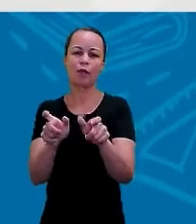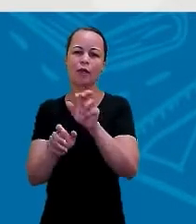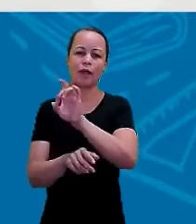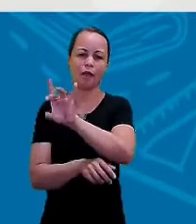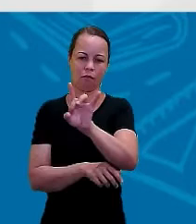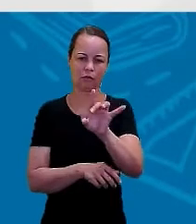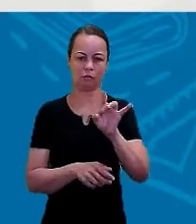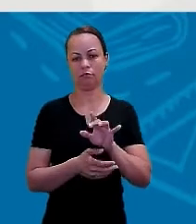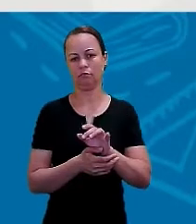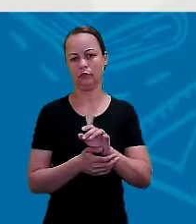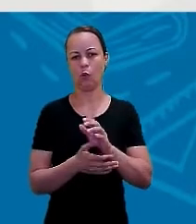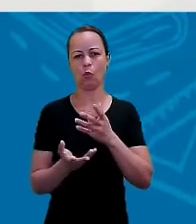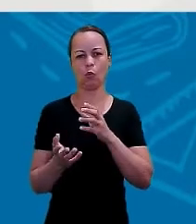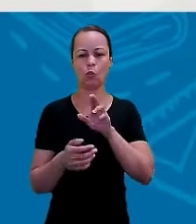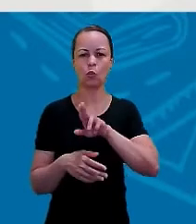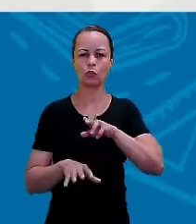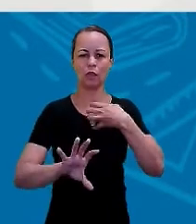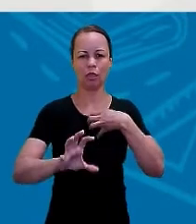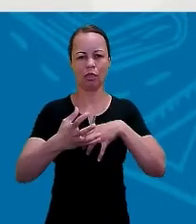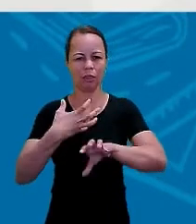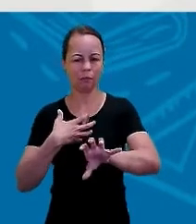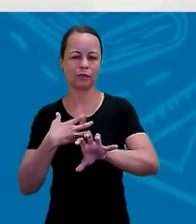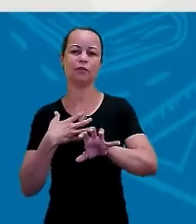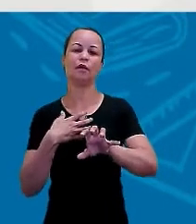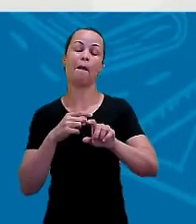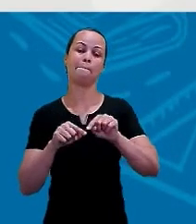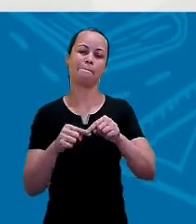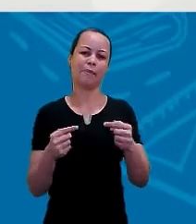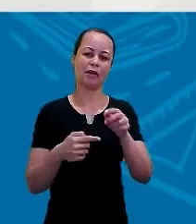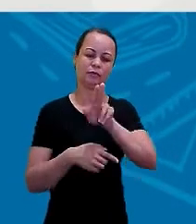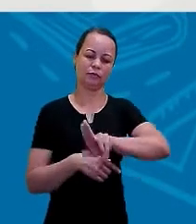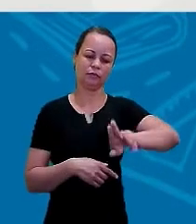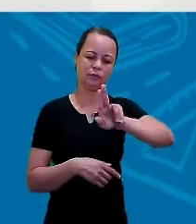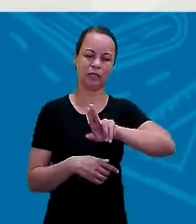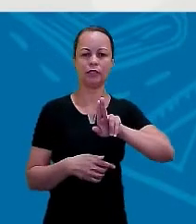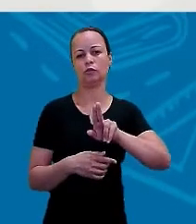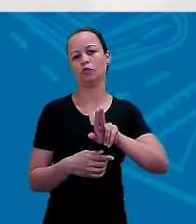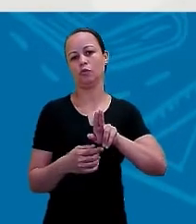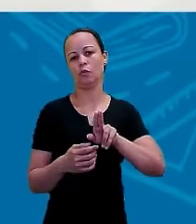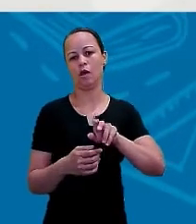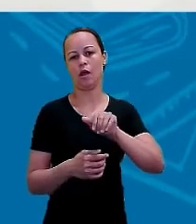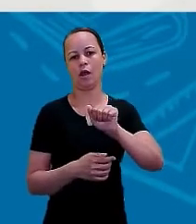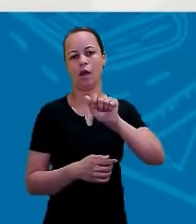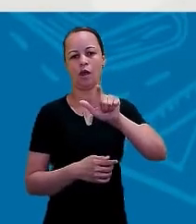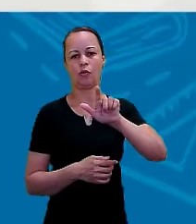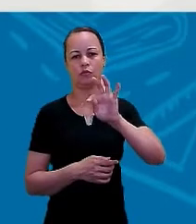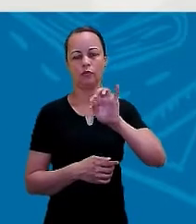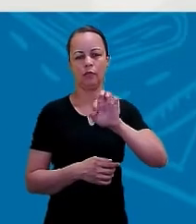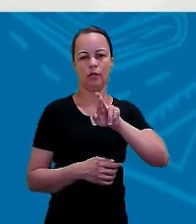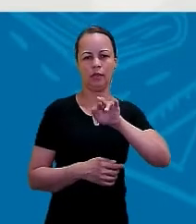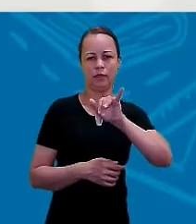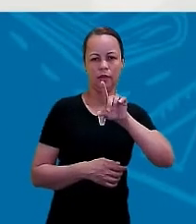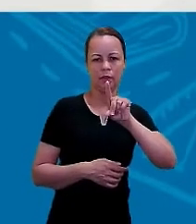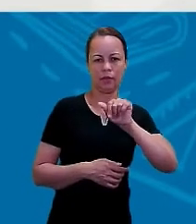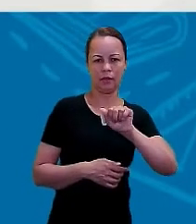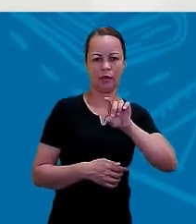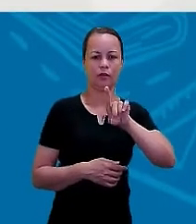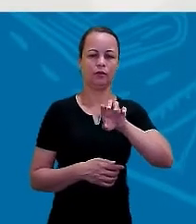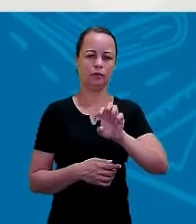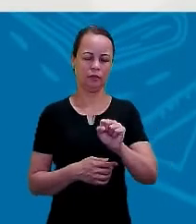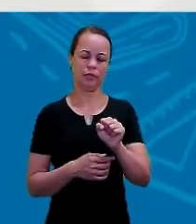da empatia, mas usando da alteridade. Entender que o outro é diferente de mim. E sente e percebe o